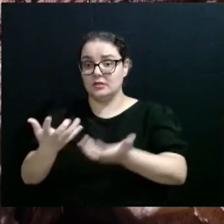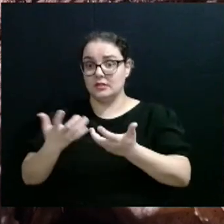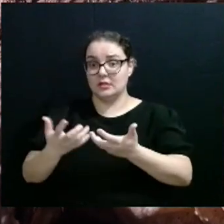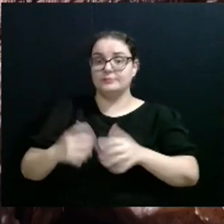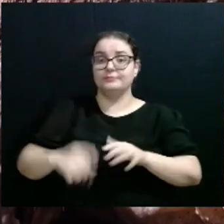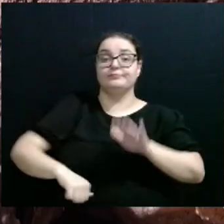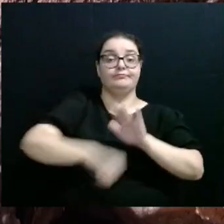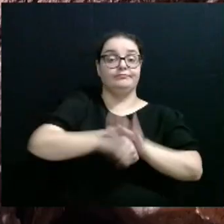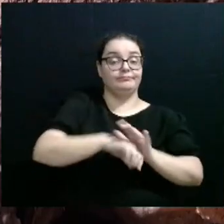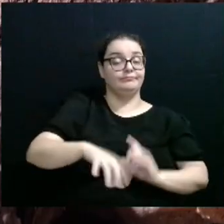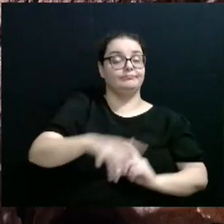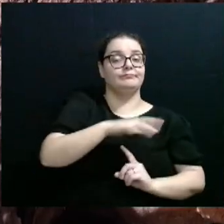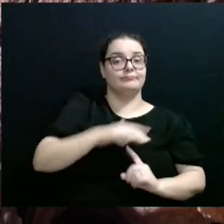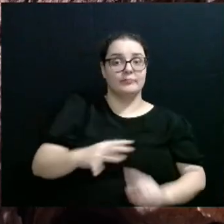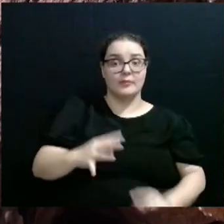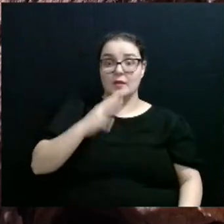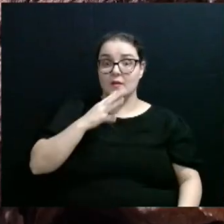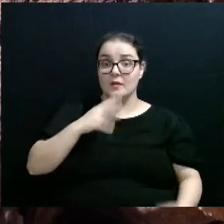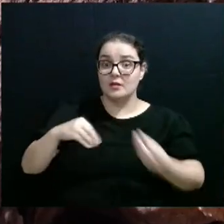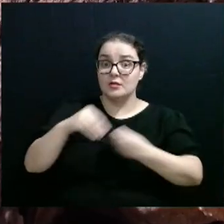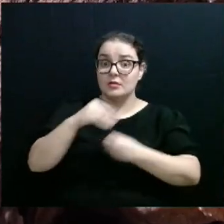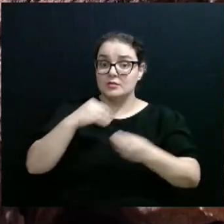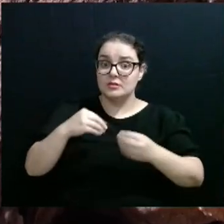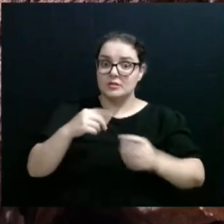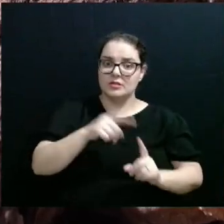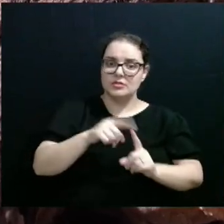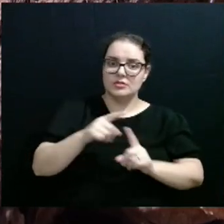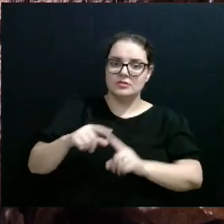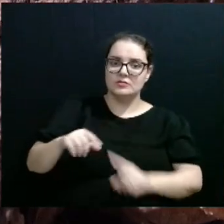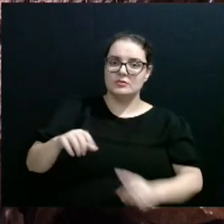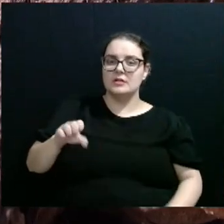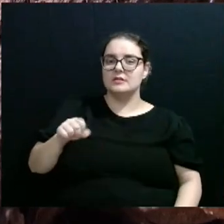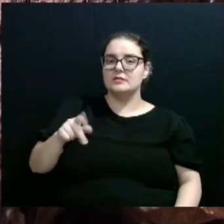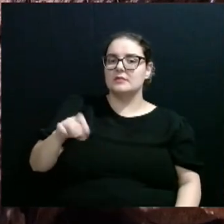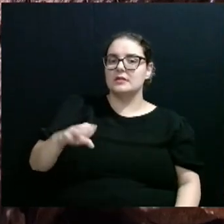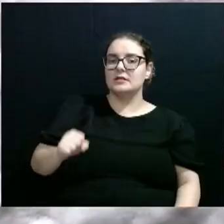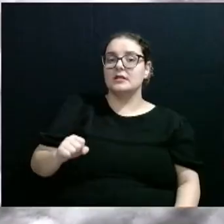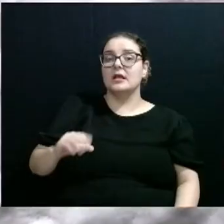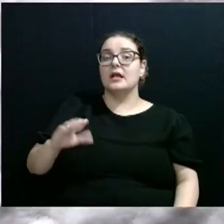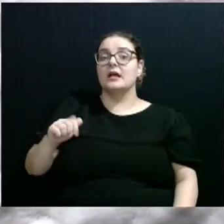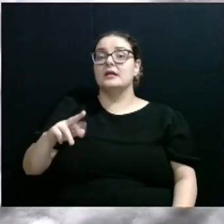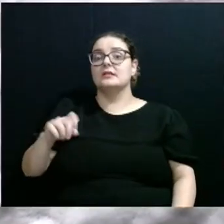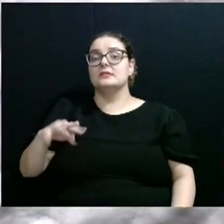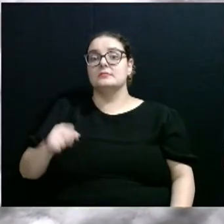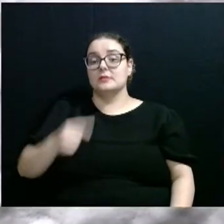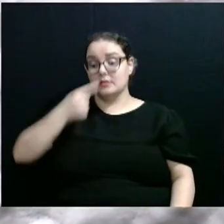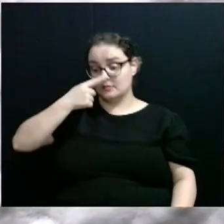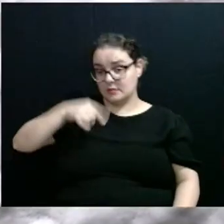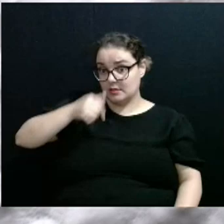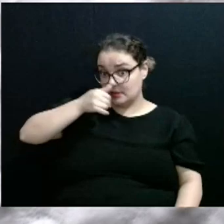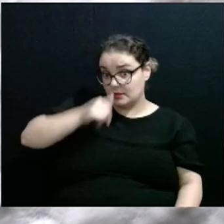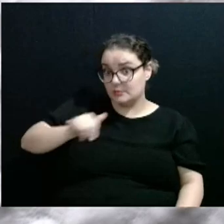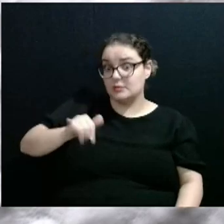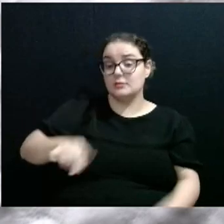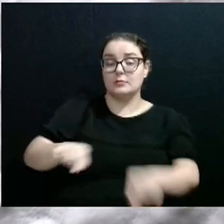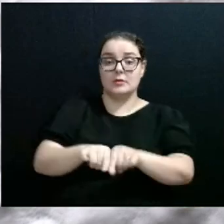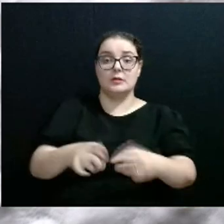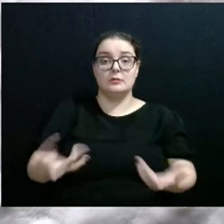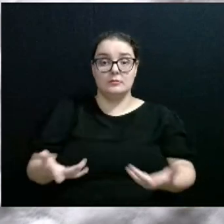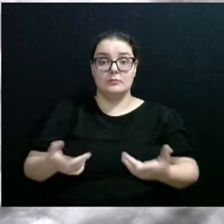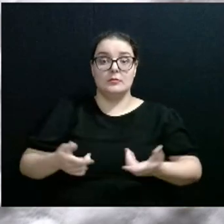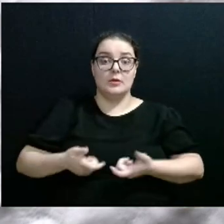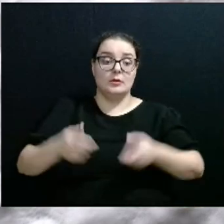por envolver espécies carismáticas, como elefantes e rinocerontes. No entanto, uma vasta gama de